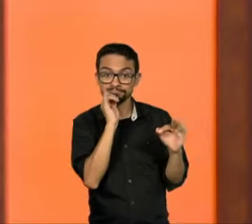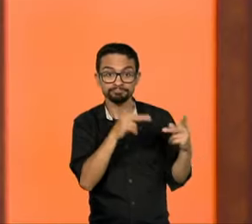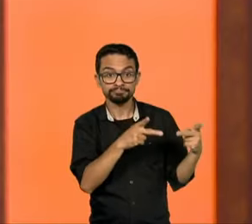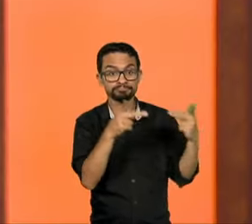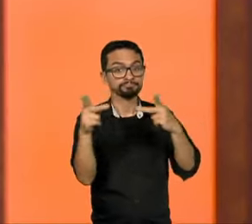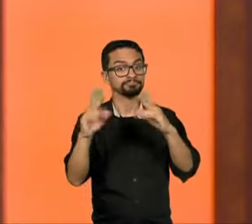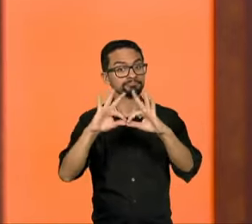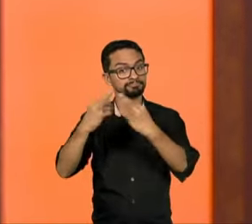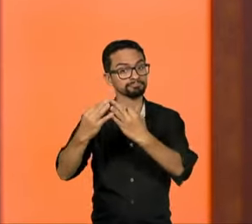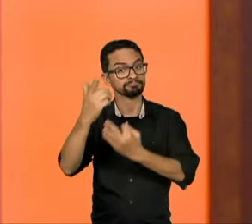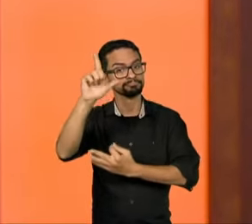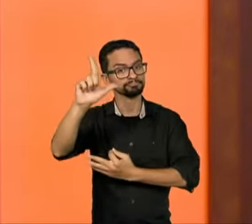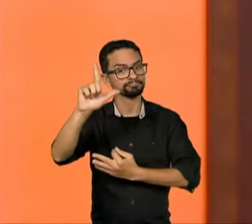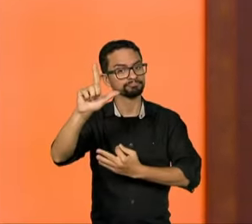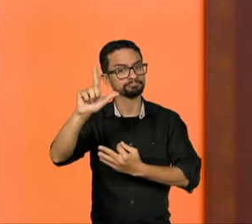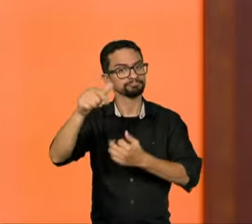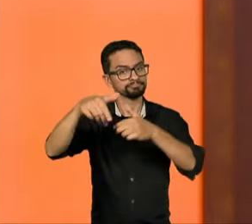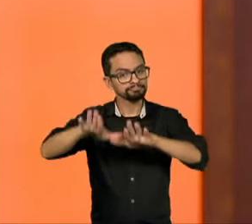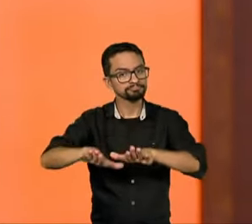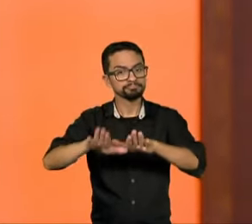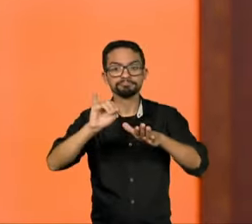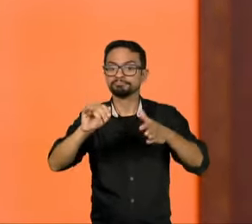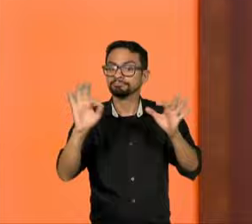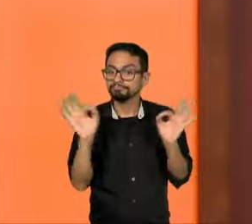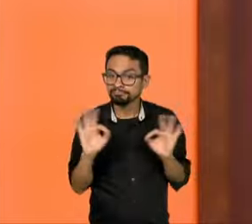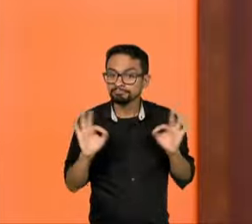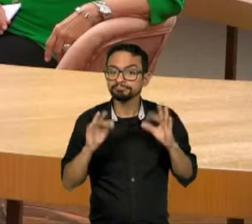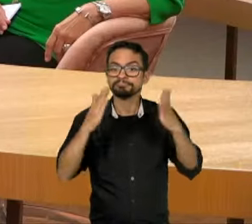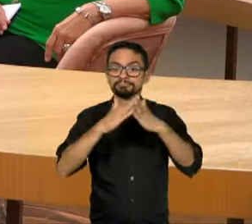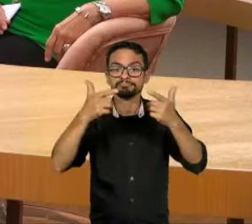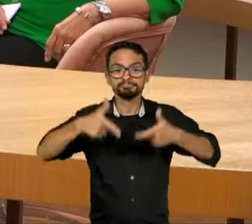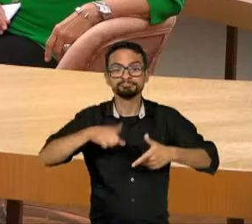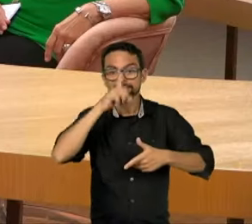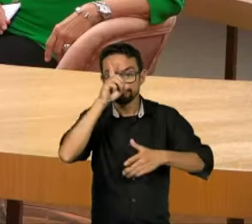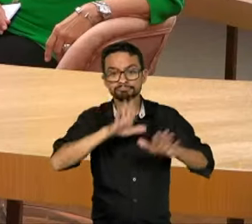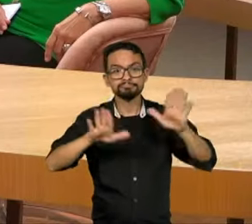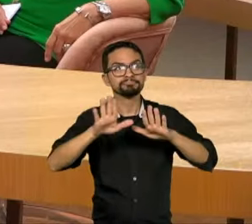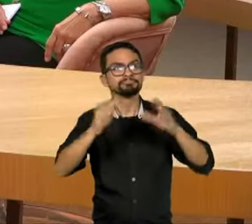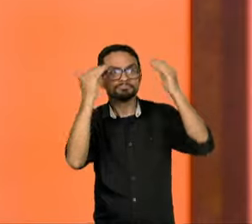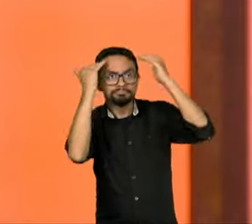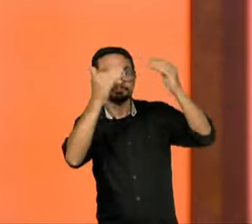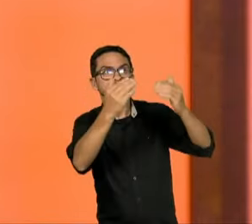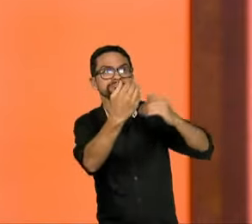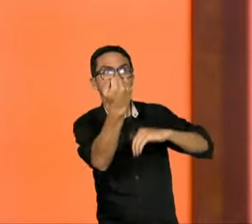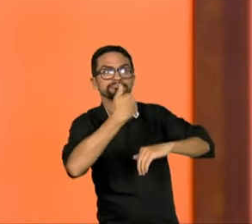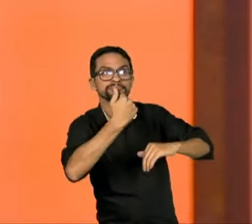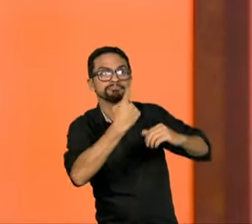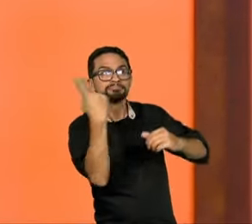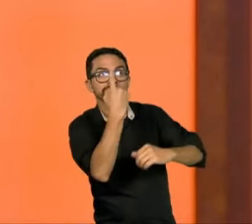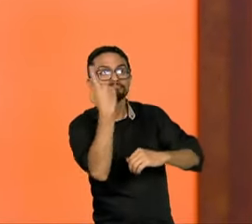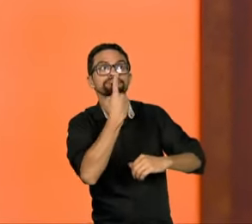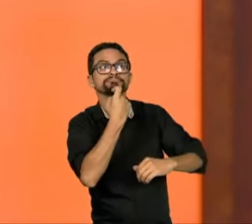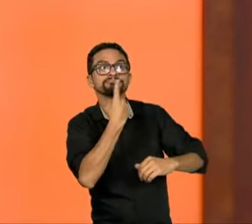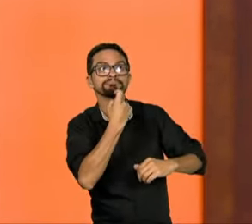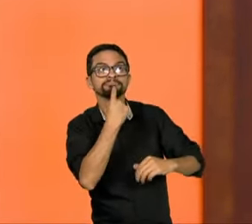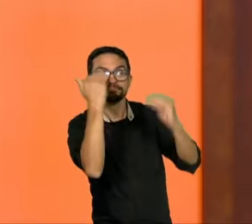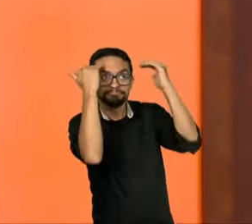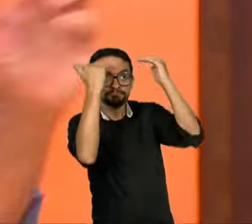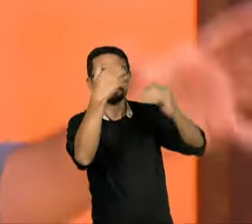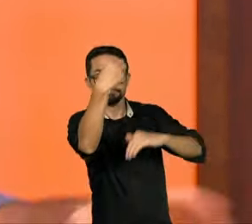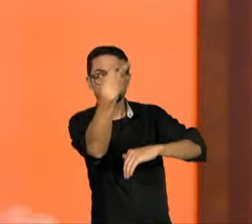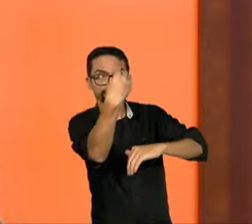ainda. Mas se você não tem para onde ir e você mora na área de risco, respeita a sirene. A sirene é importante cobrar do